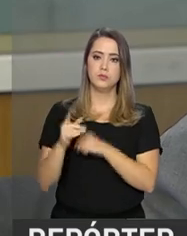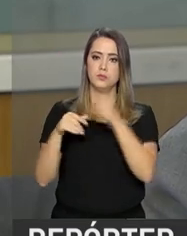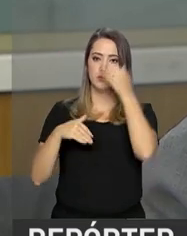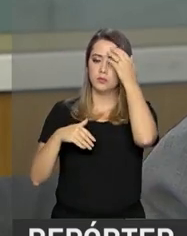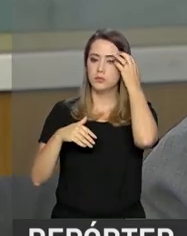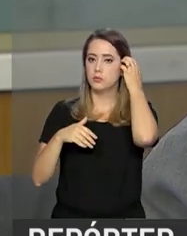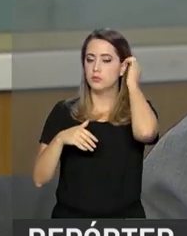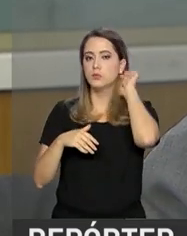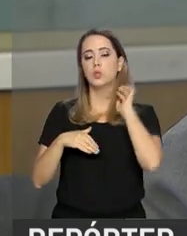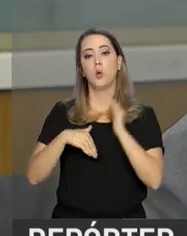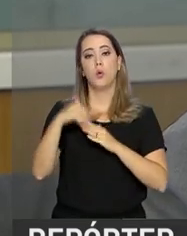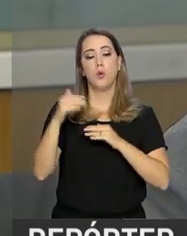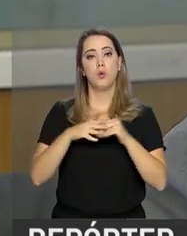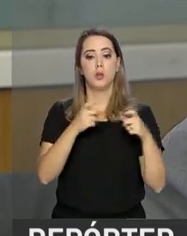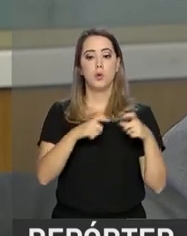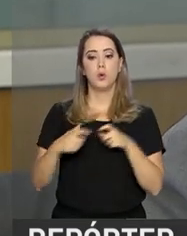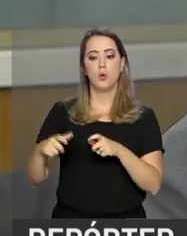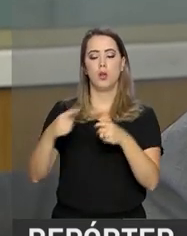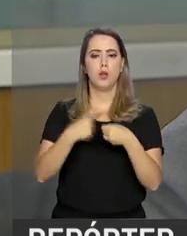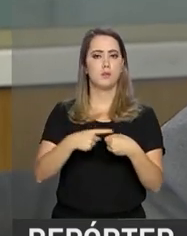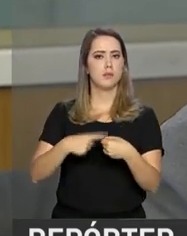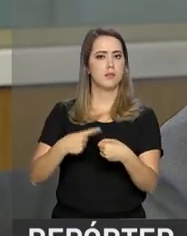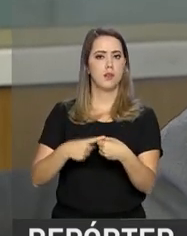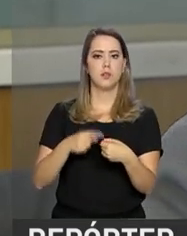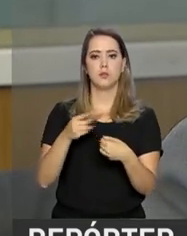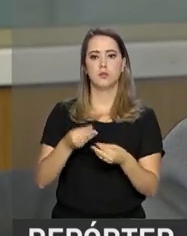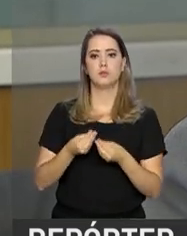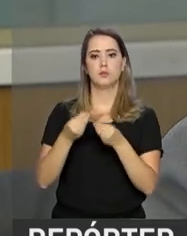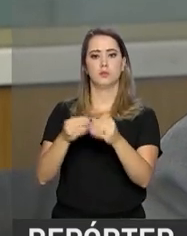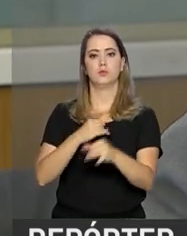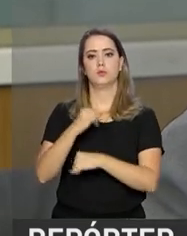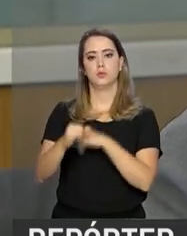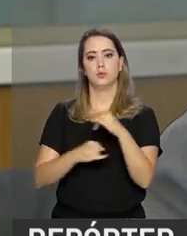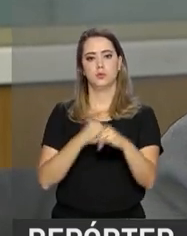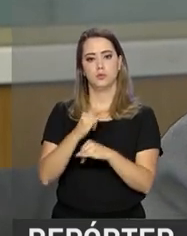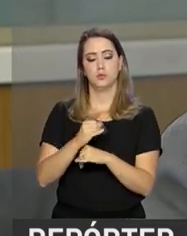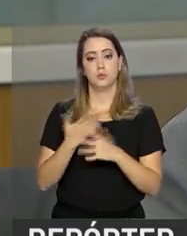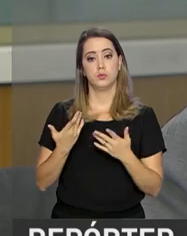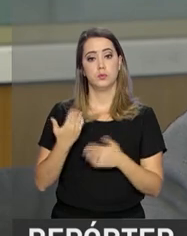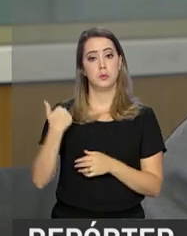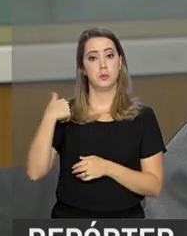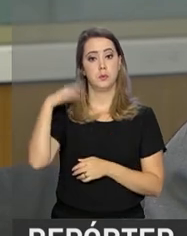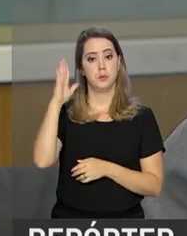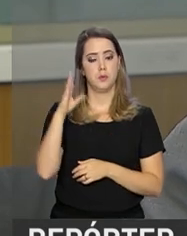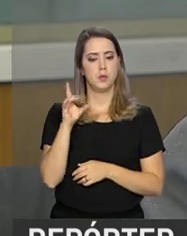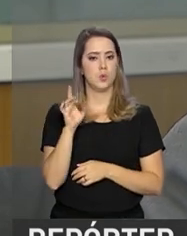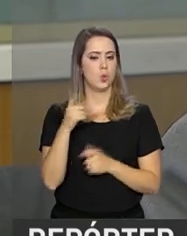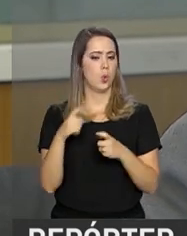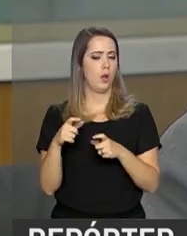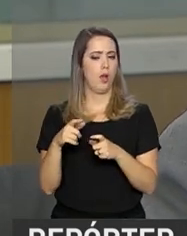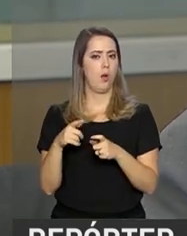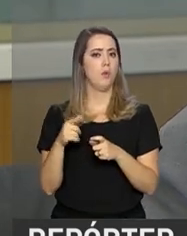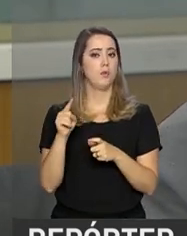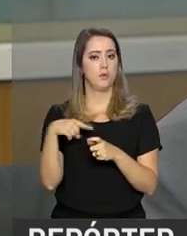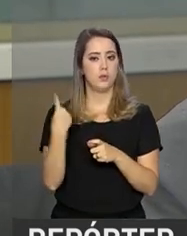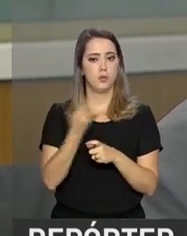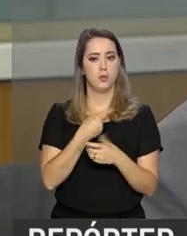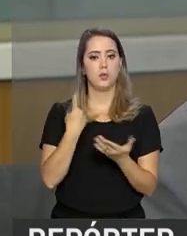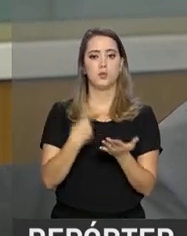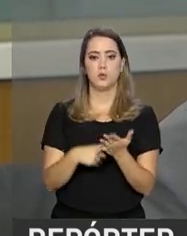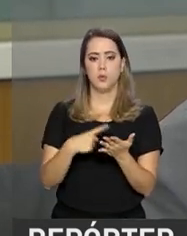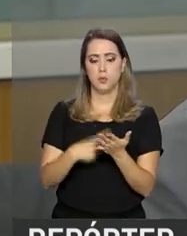qualquer que seja a localidade de qualquer município levarmos à internet e tem mais não é só a localidade nós firmamos